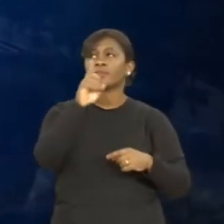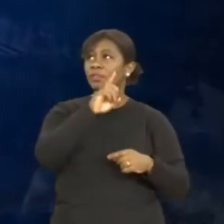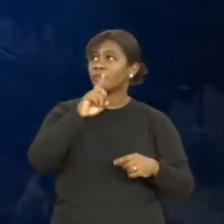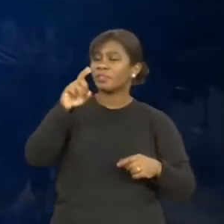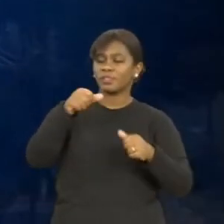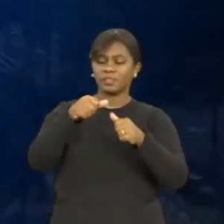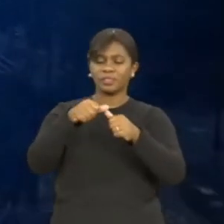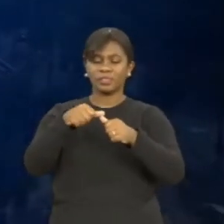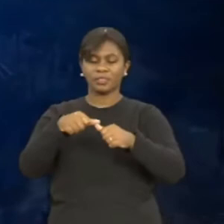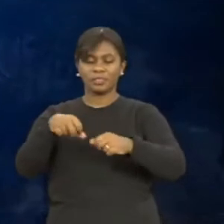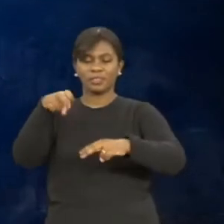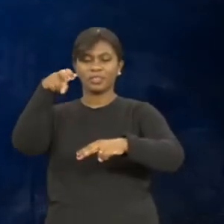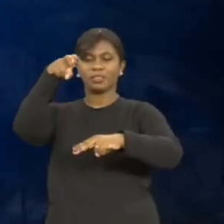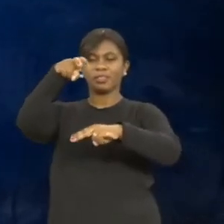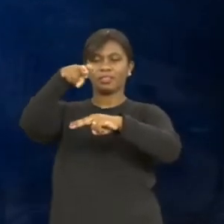assentado